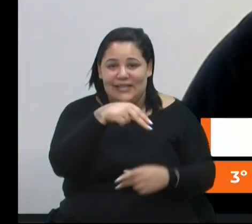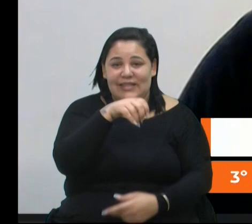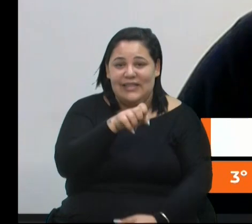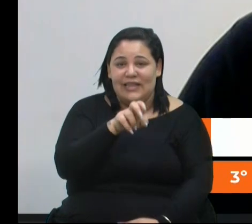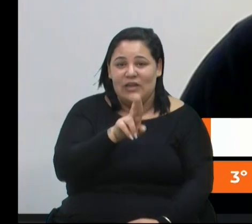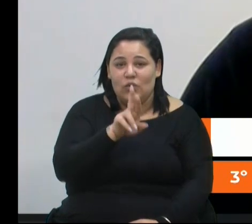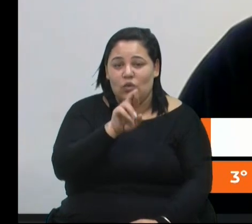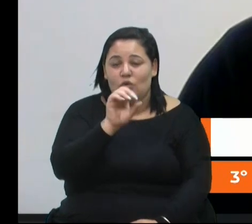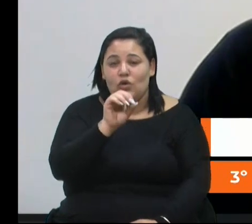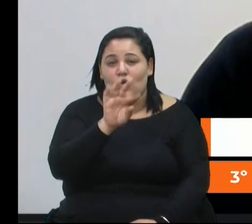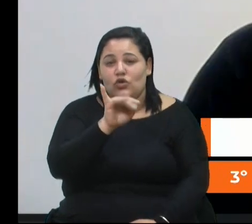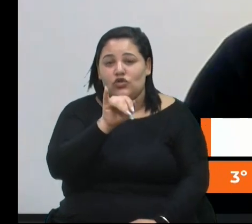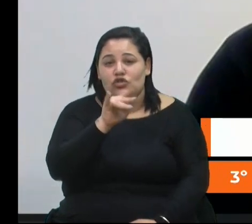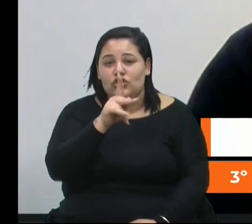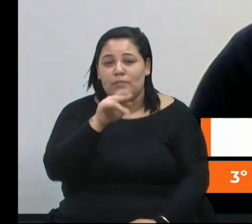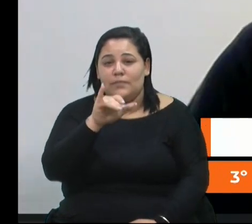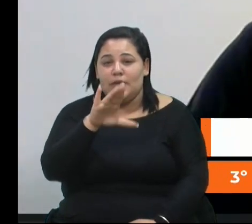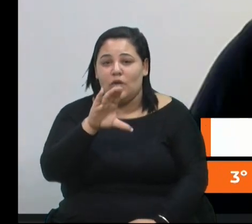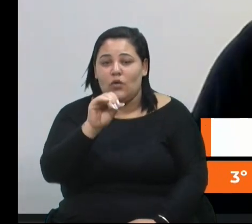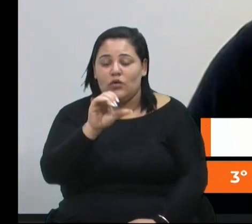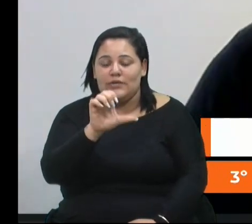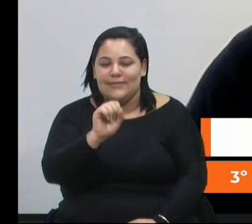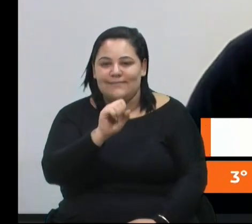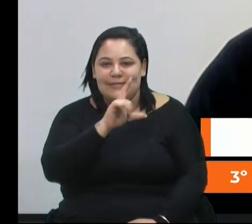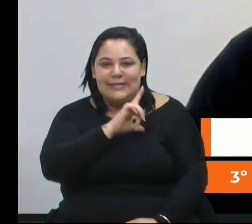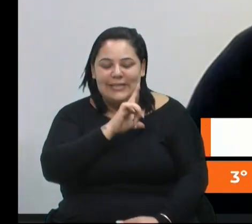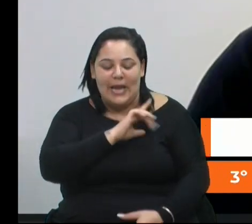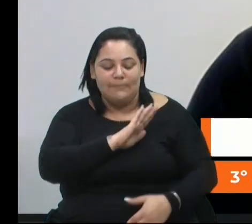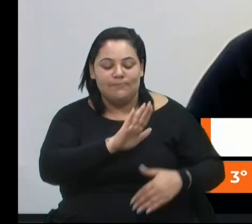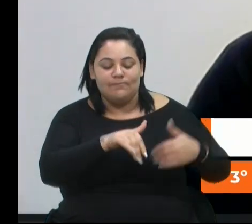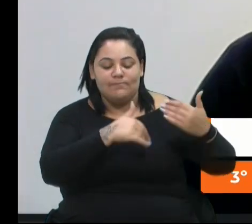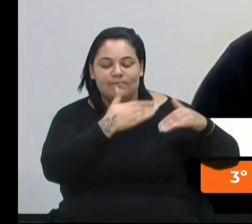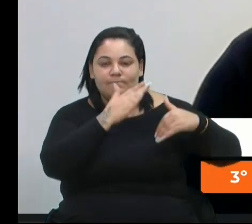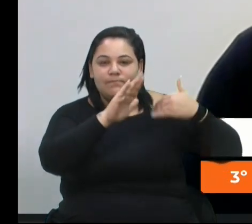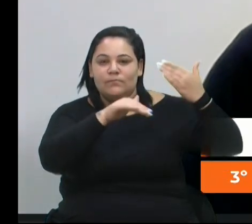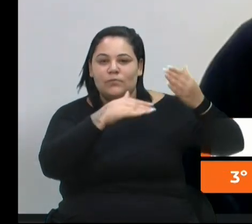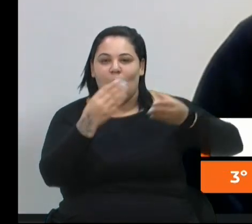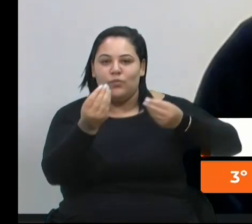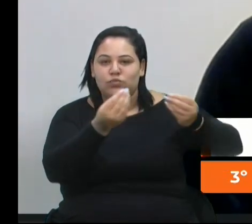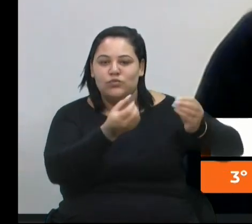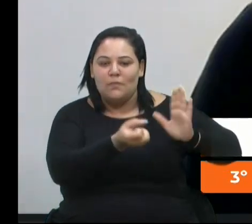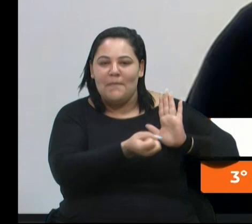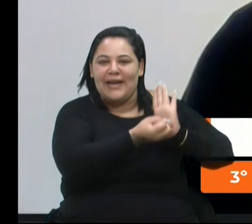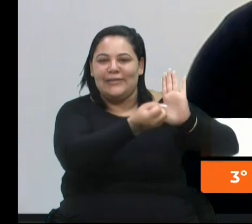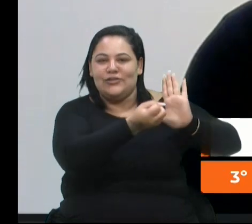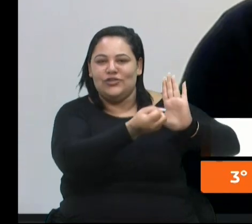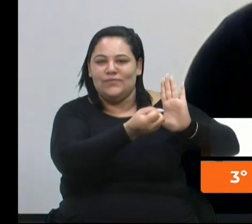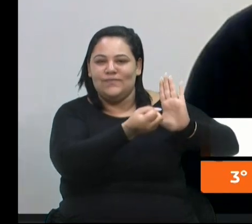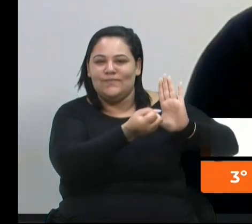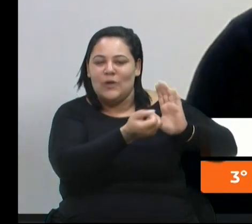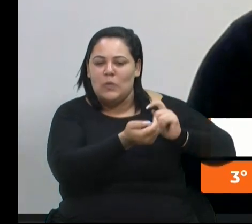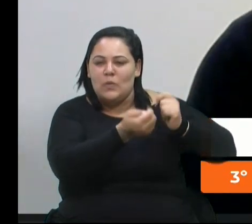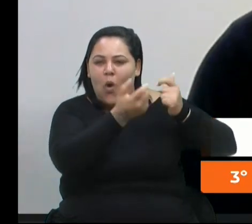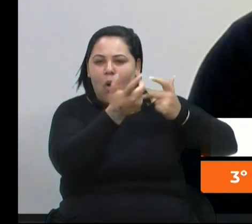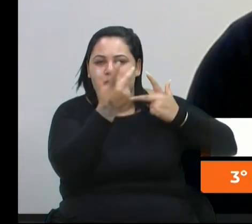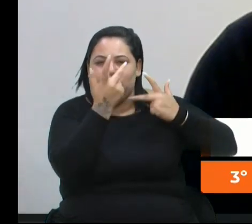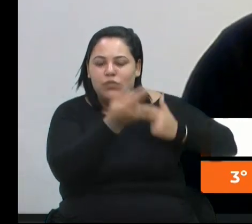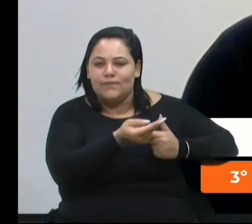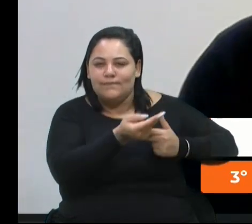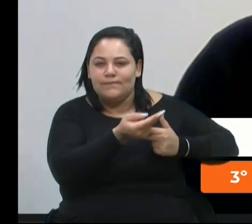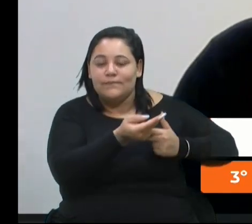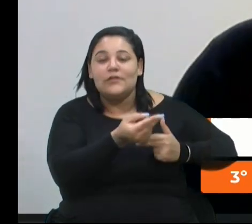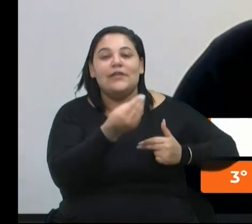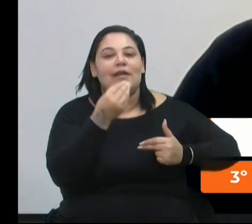têm fases de desenvolvimento muito marcantes, muito próximas. E é óbvio que vários outros